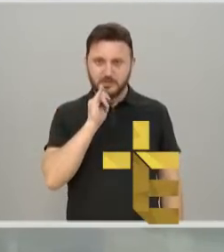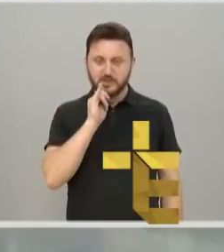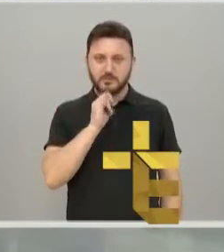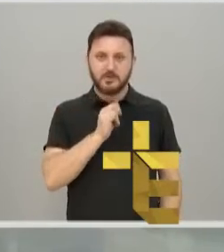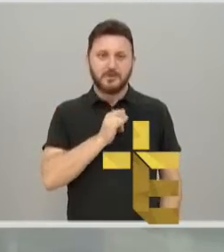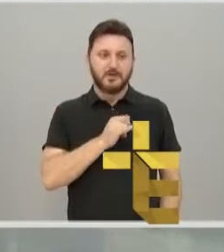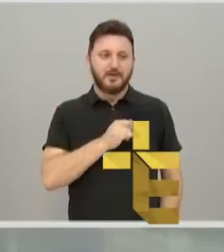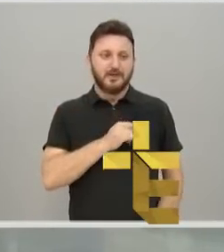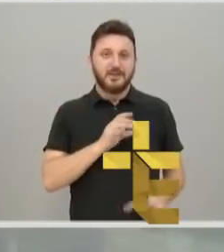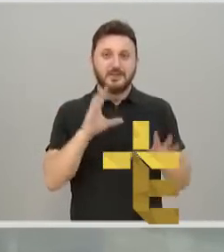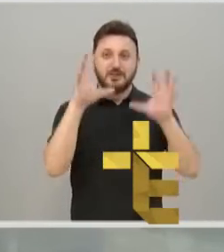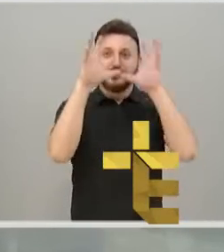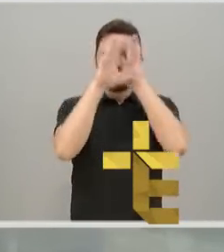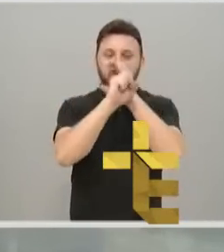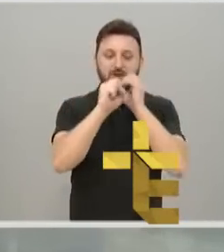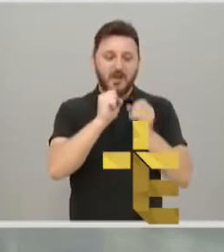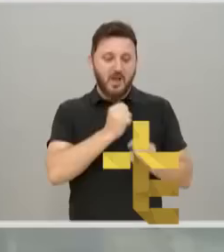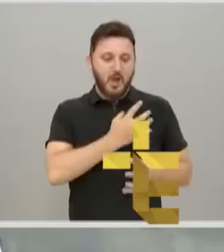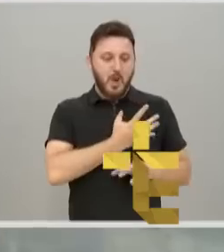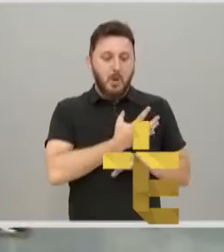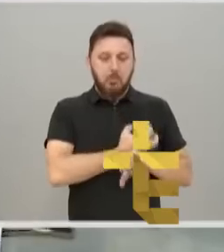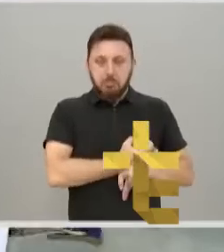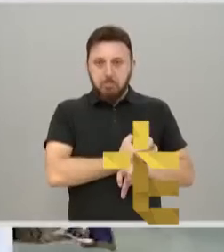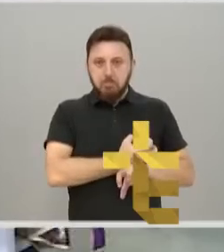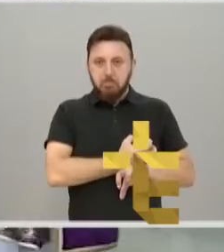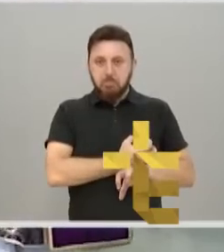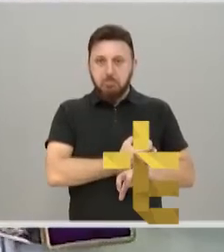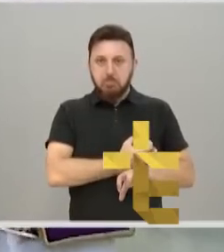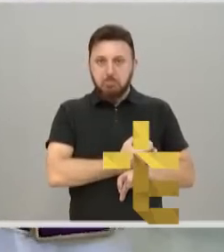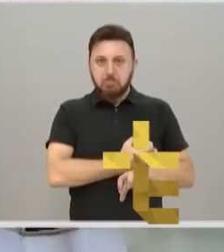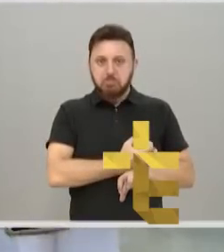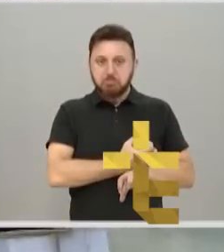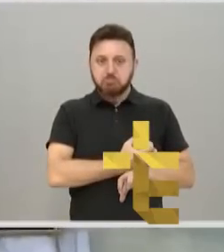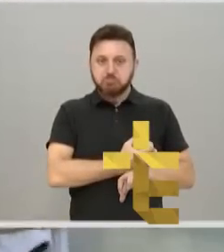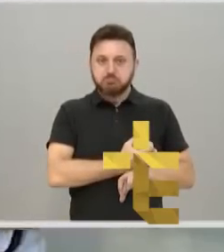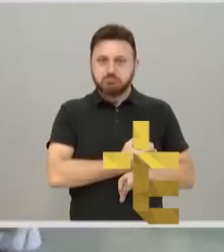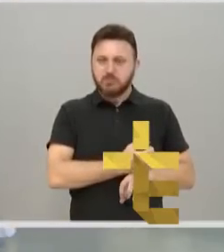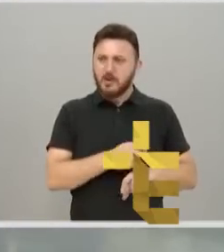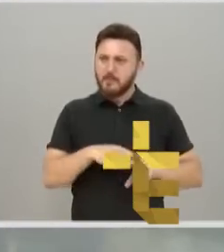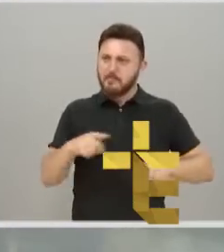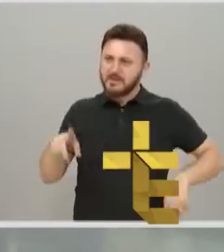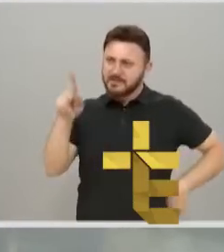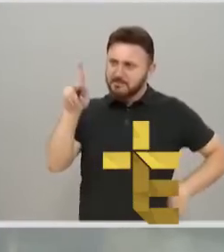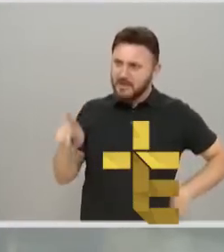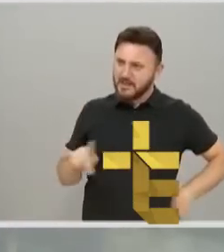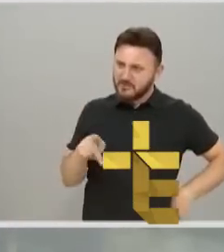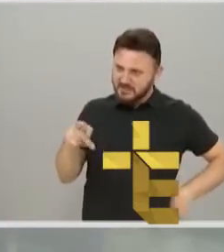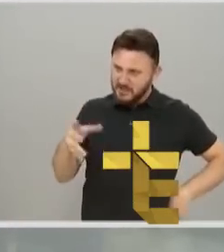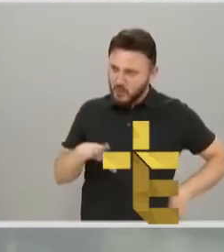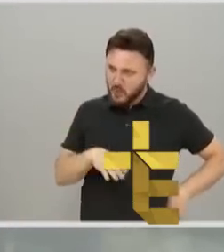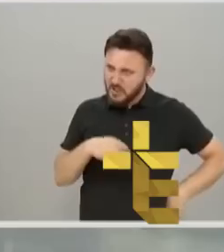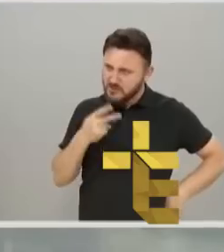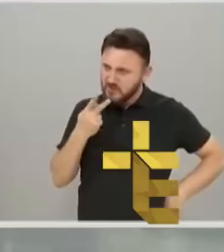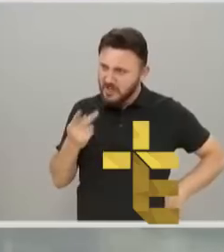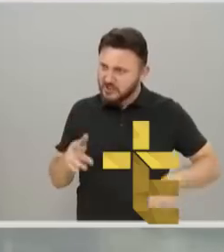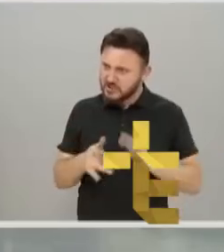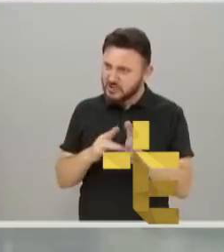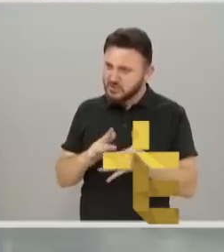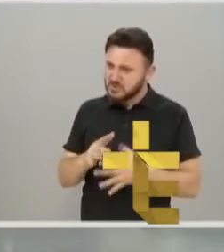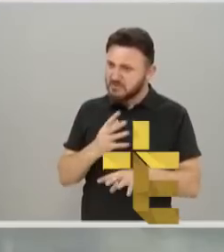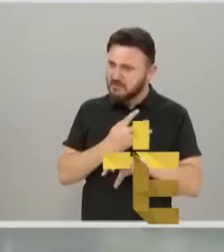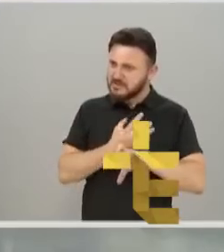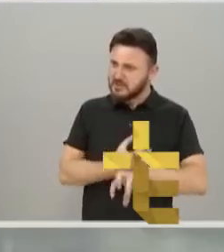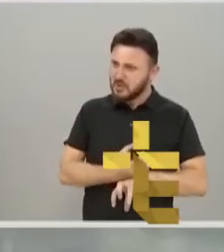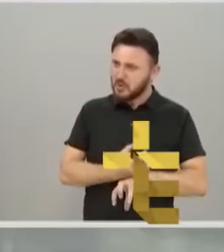aridez. E padre, o senhor tem coragem de dizer que Jesus viveu o deserto? Claro que viveu. Começou a vida